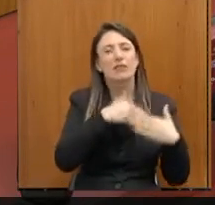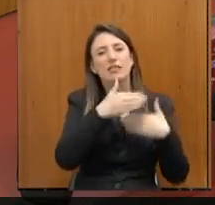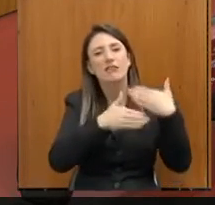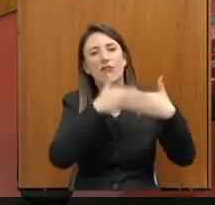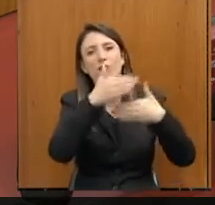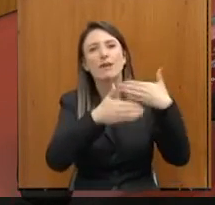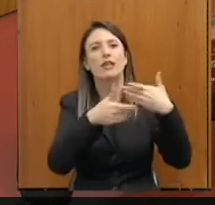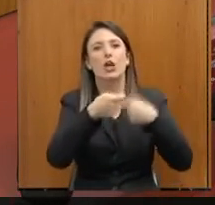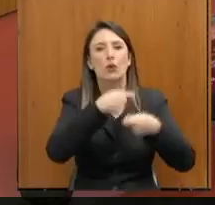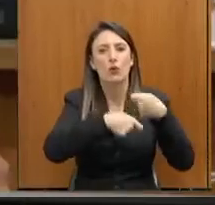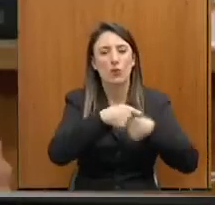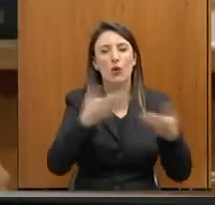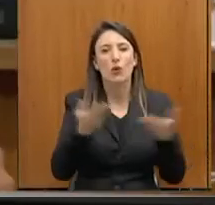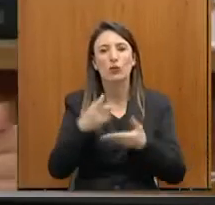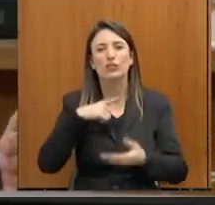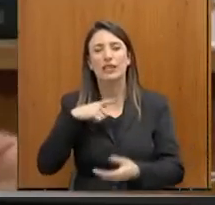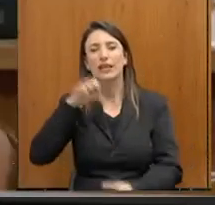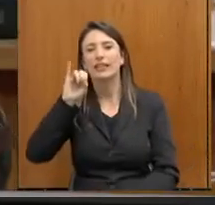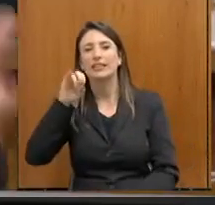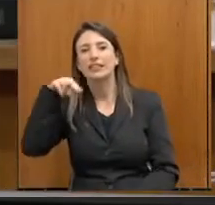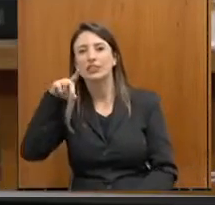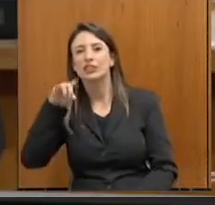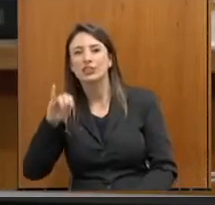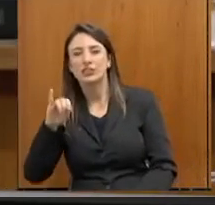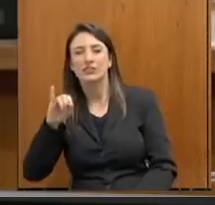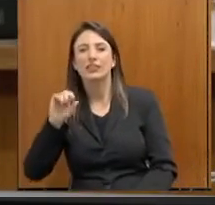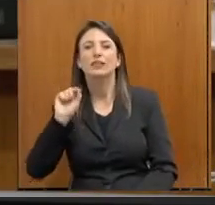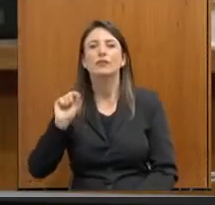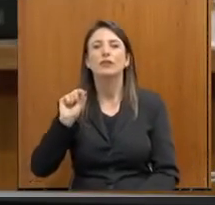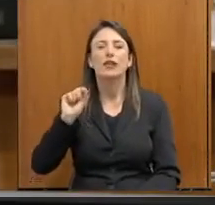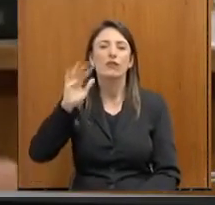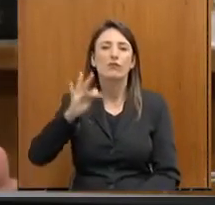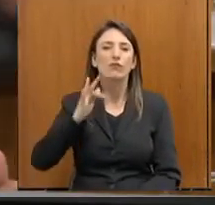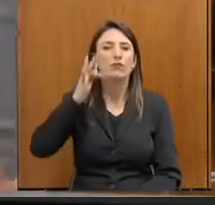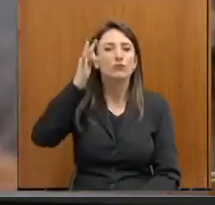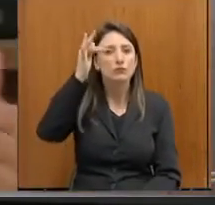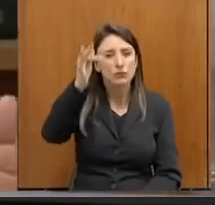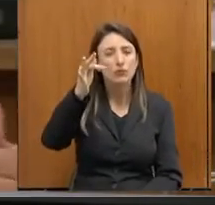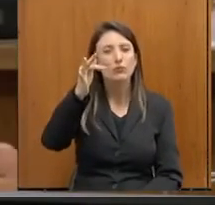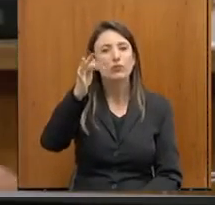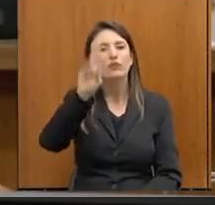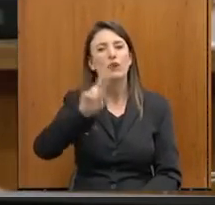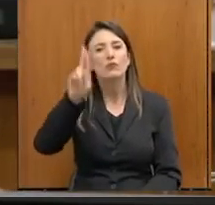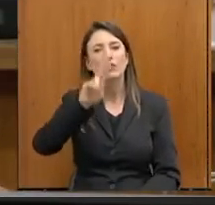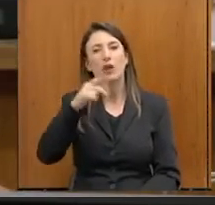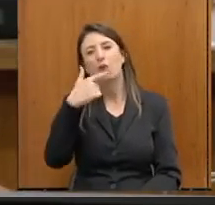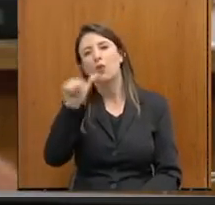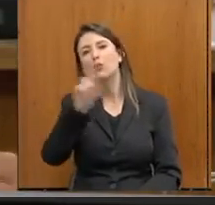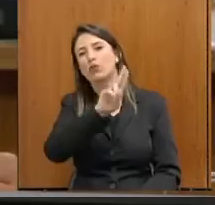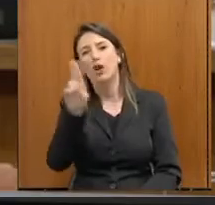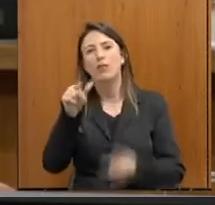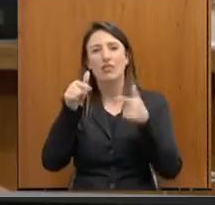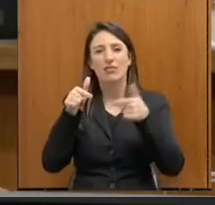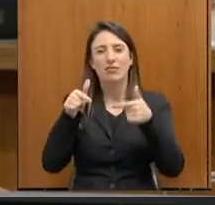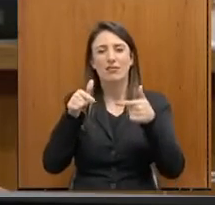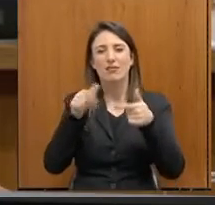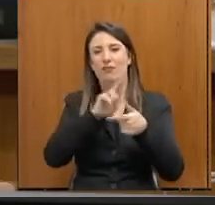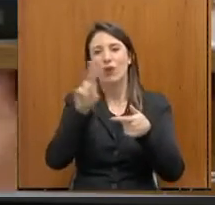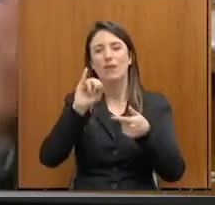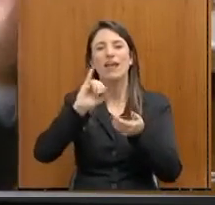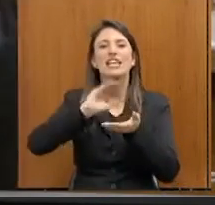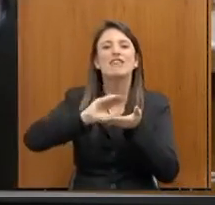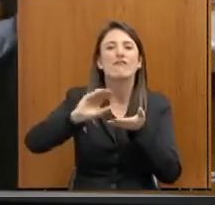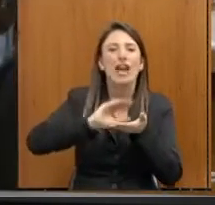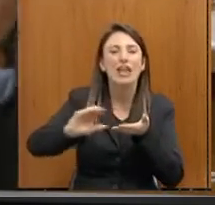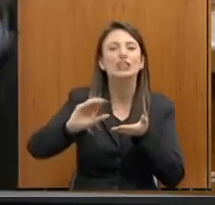nós temos hoje Indy é que futuramente vai usar o nome fantasia de investir Minas